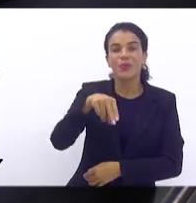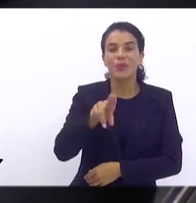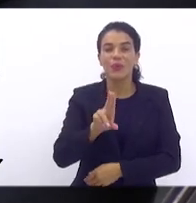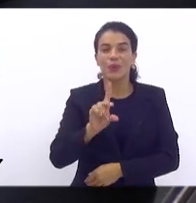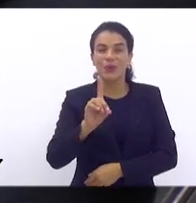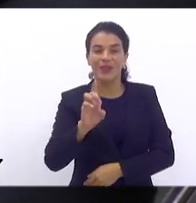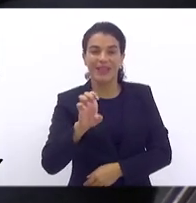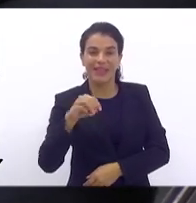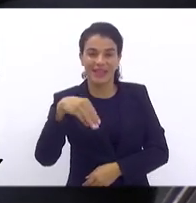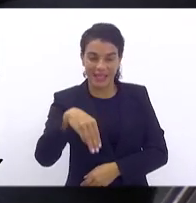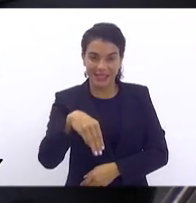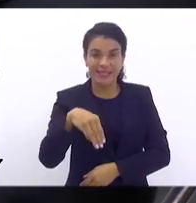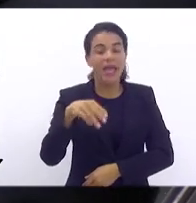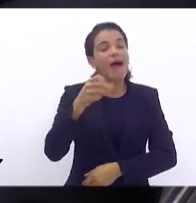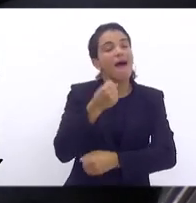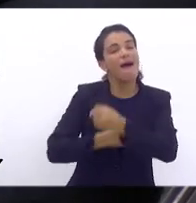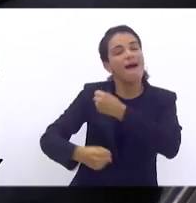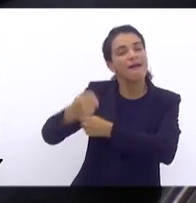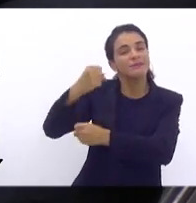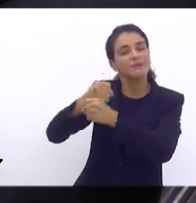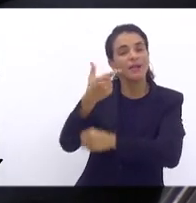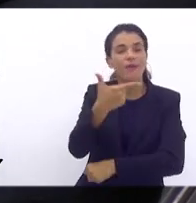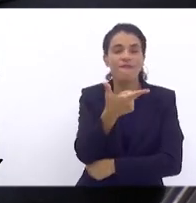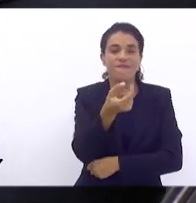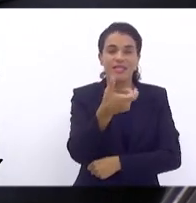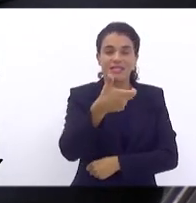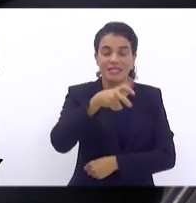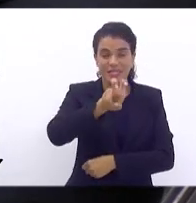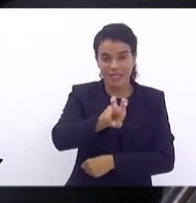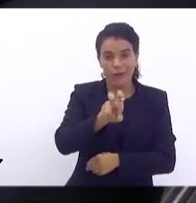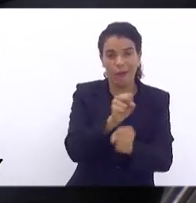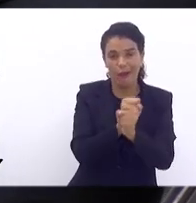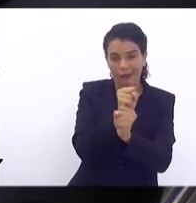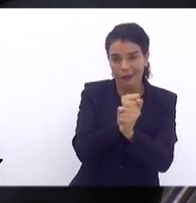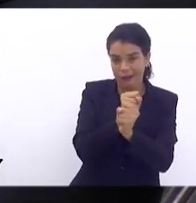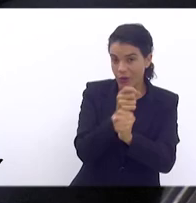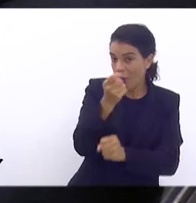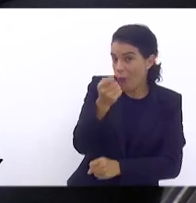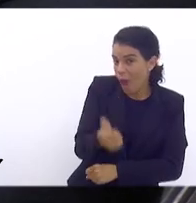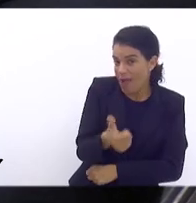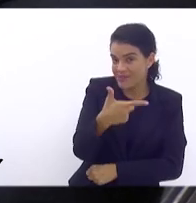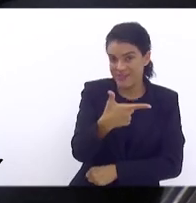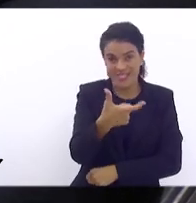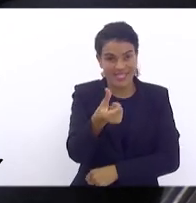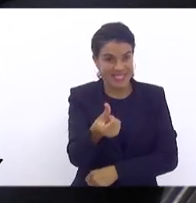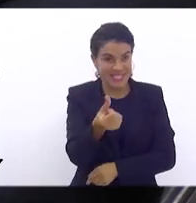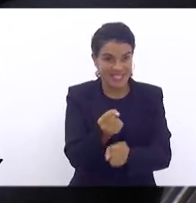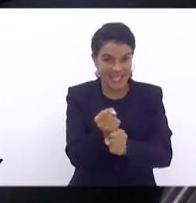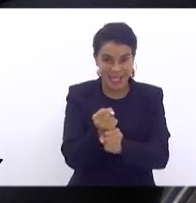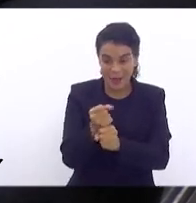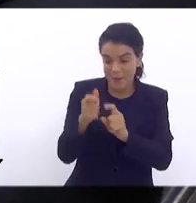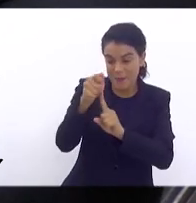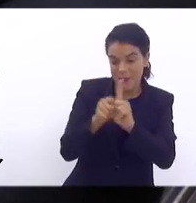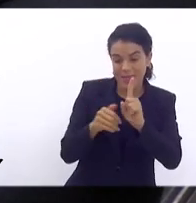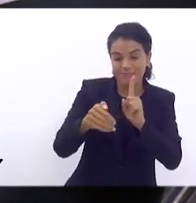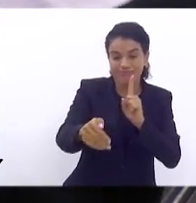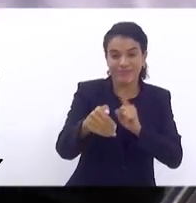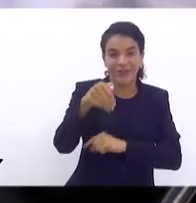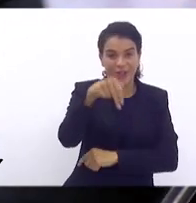ele ano passado completou 25 anos então quase 26 anos de novembro a gente completa 26 anos